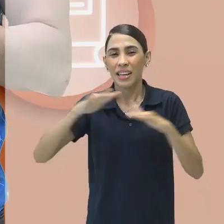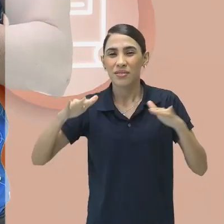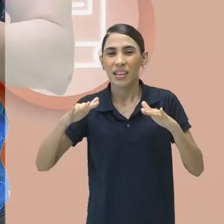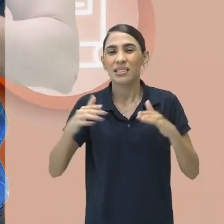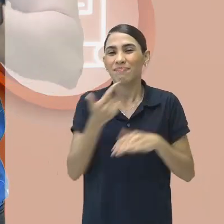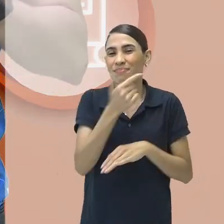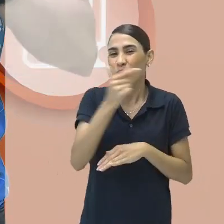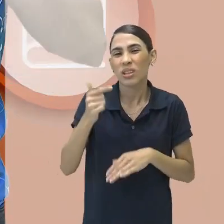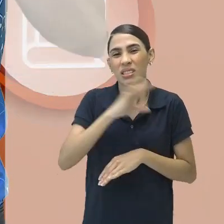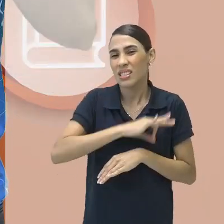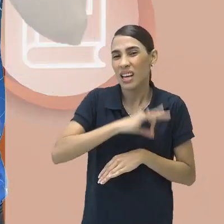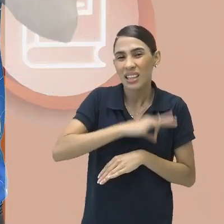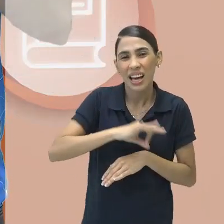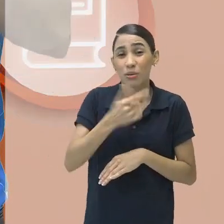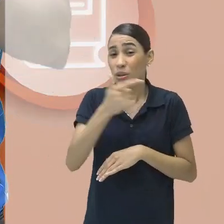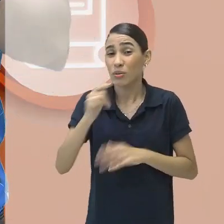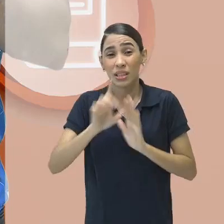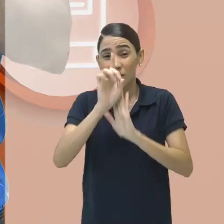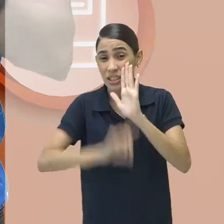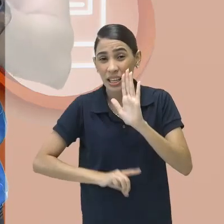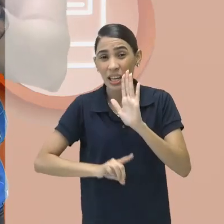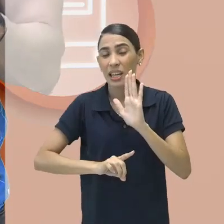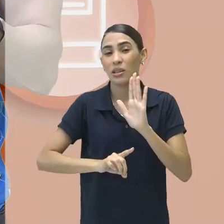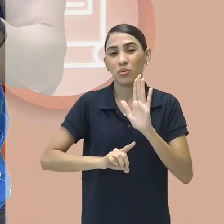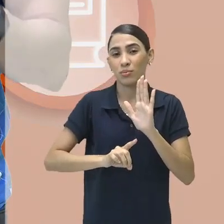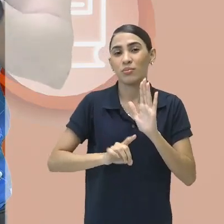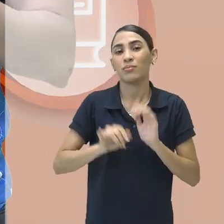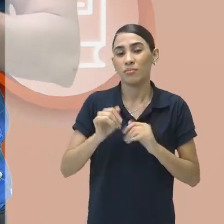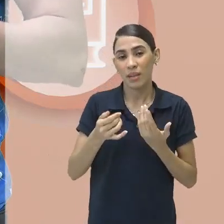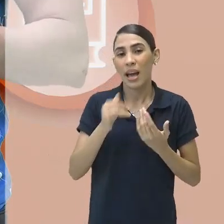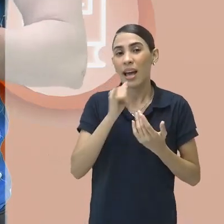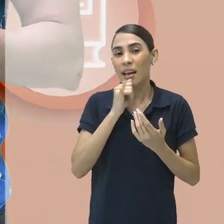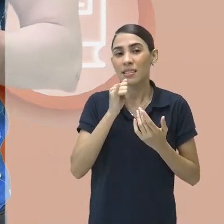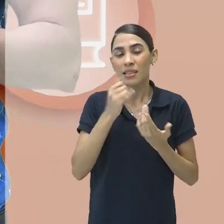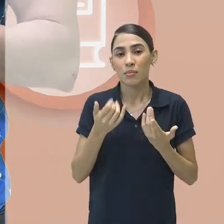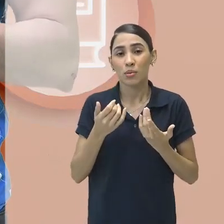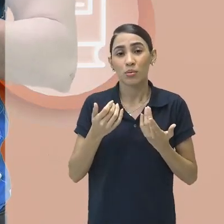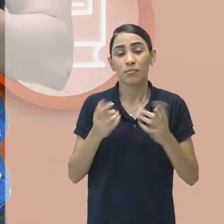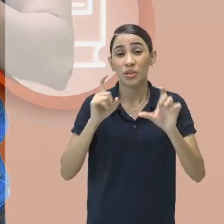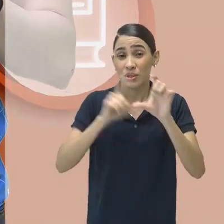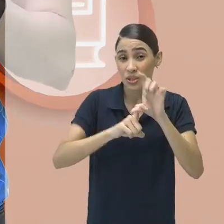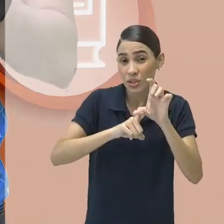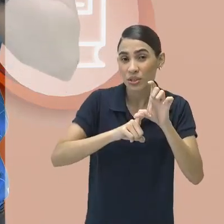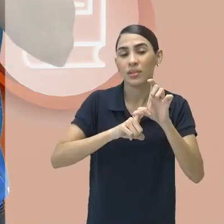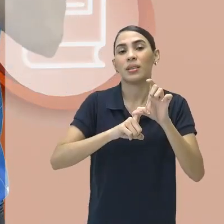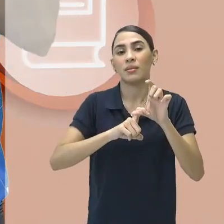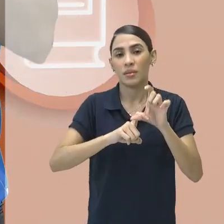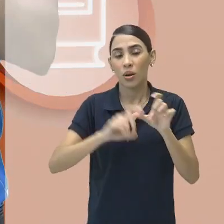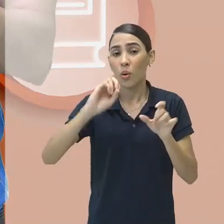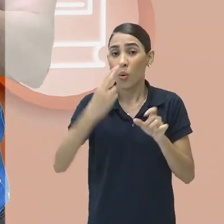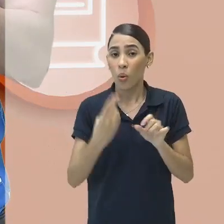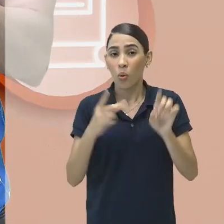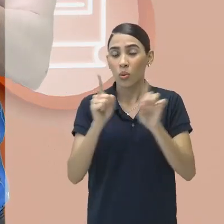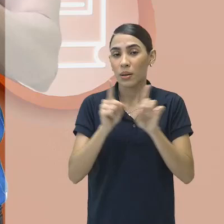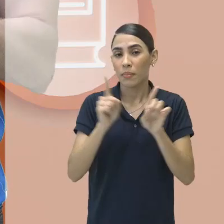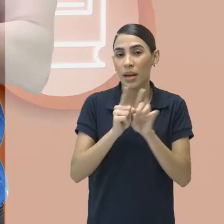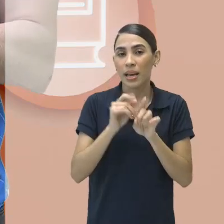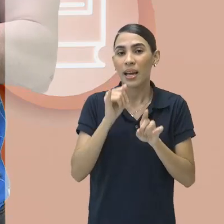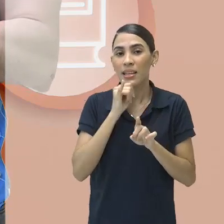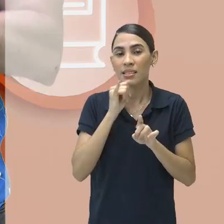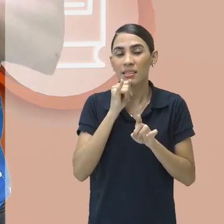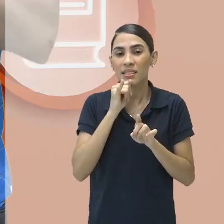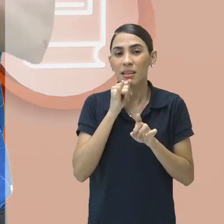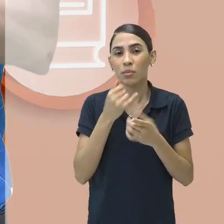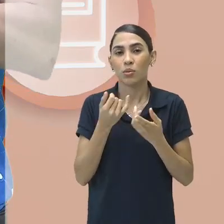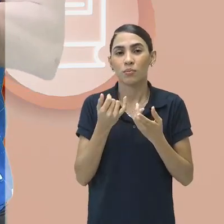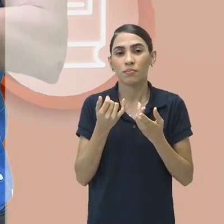de trabalho, a restrição da locomoção do trabalhador, seja em razão de dívida, né, contraída, seja ali por meio do